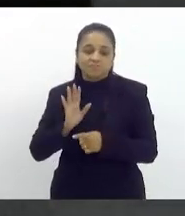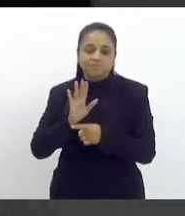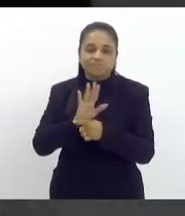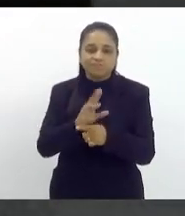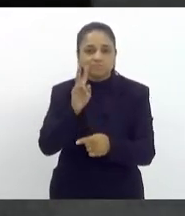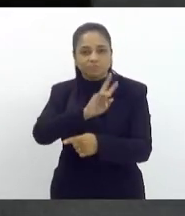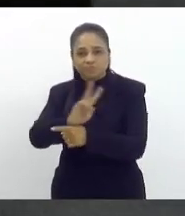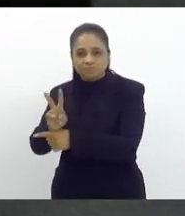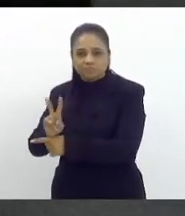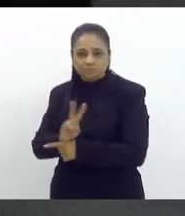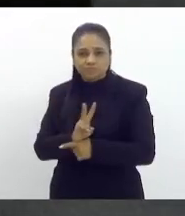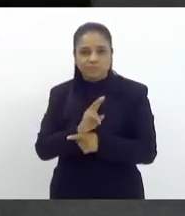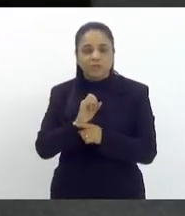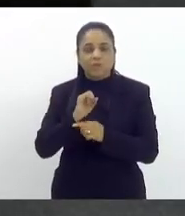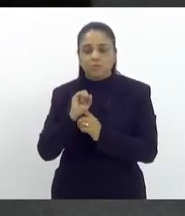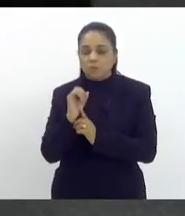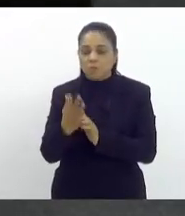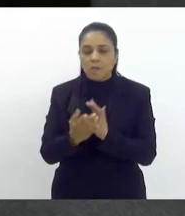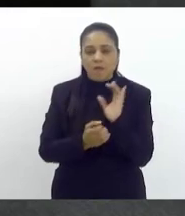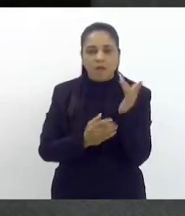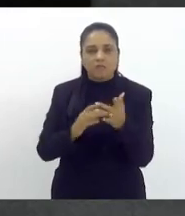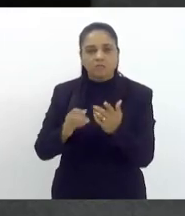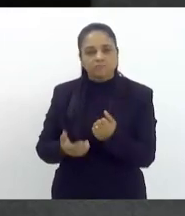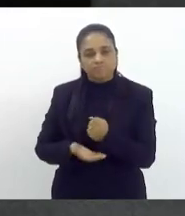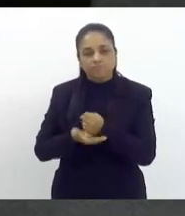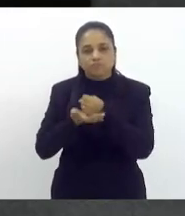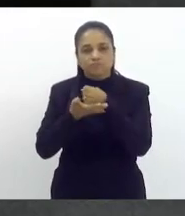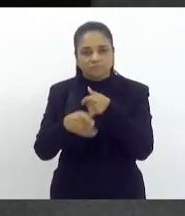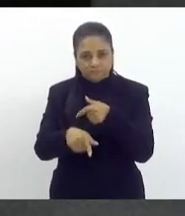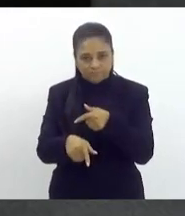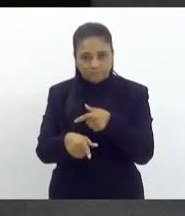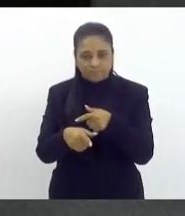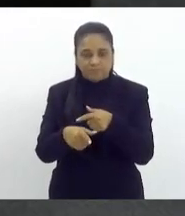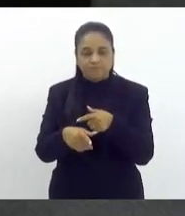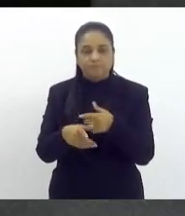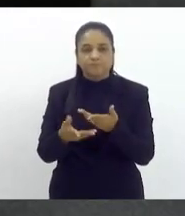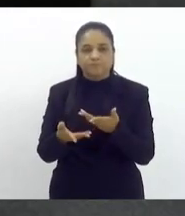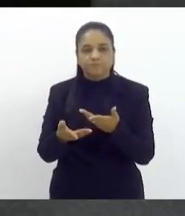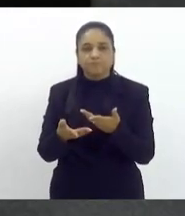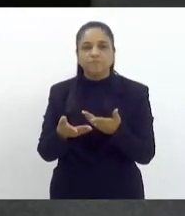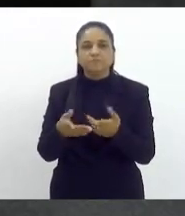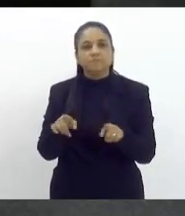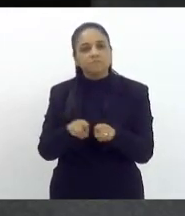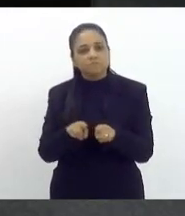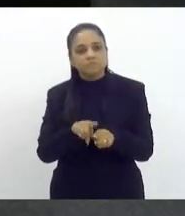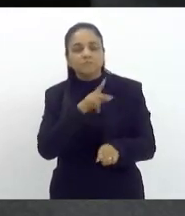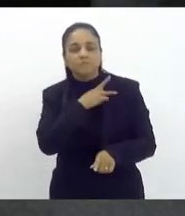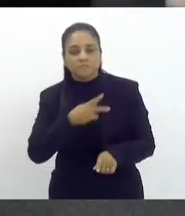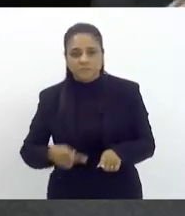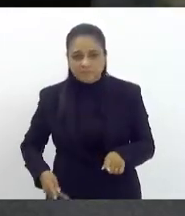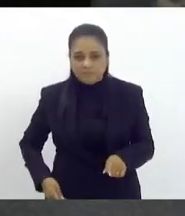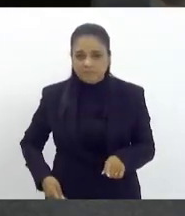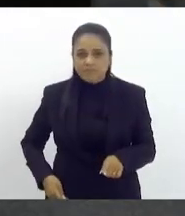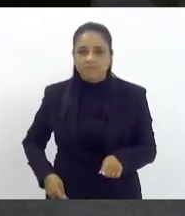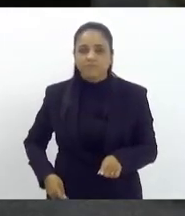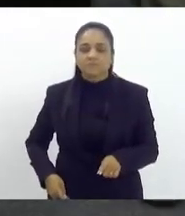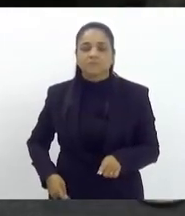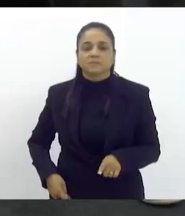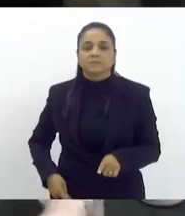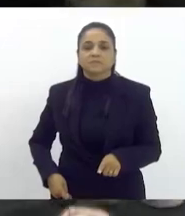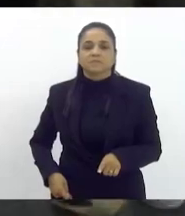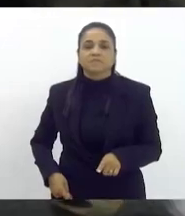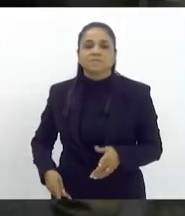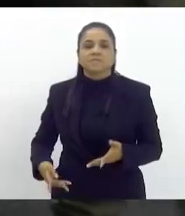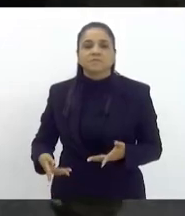assim para o meio ambiente sustentável em um contexto senhora presidente de diluição